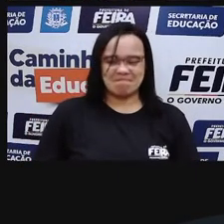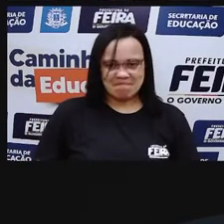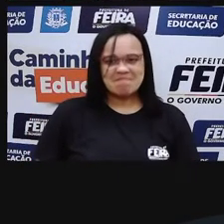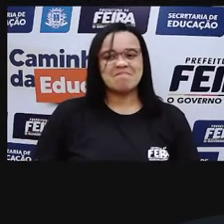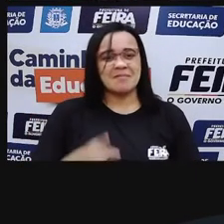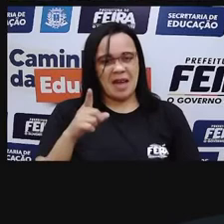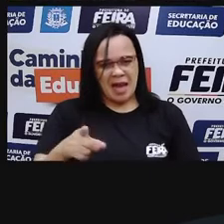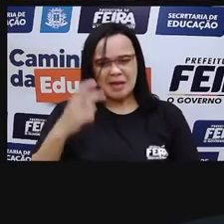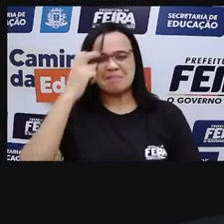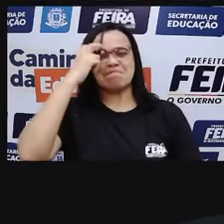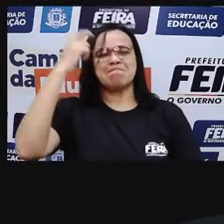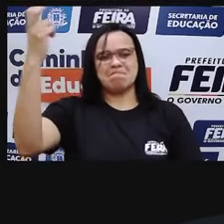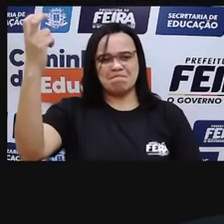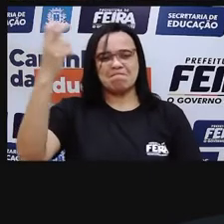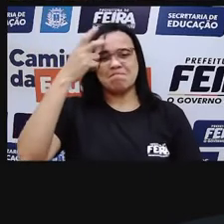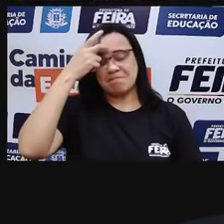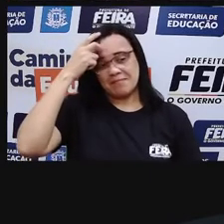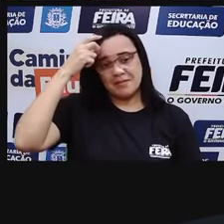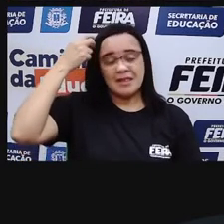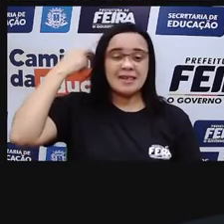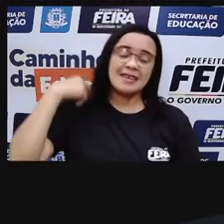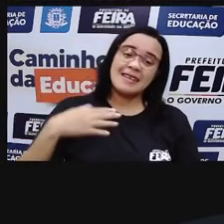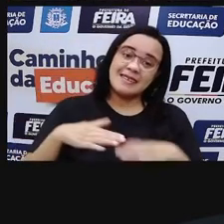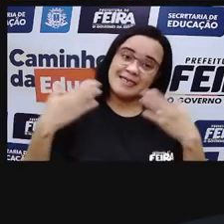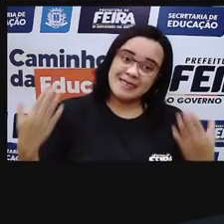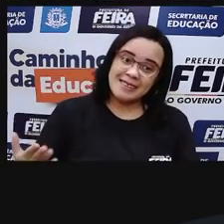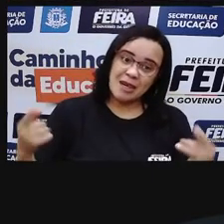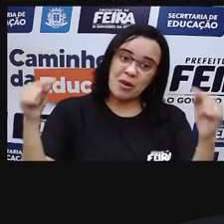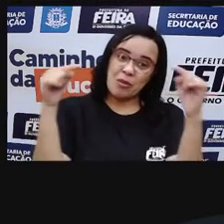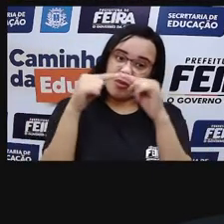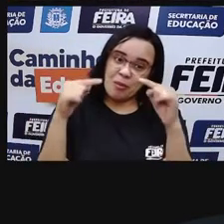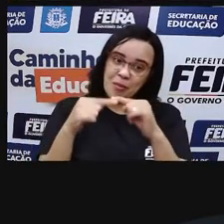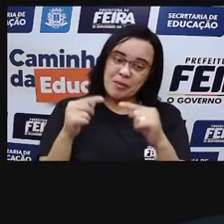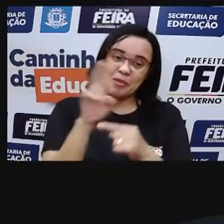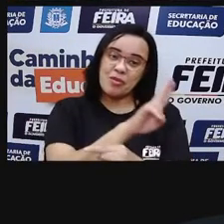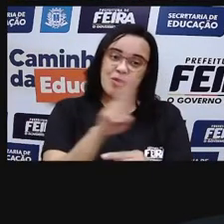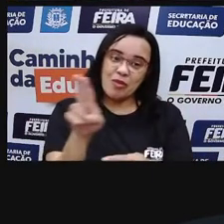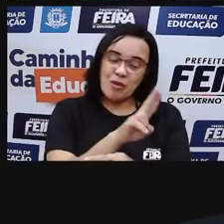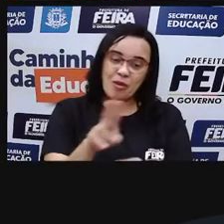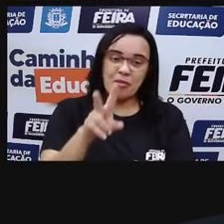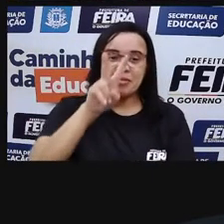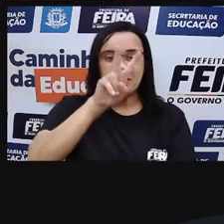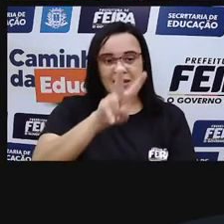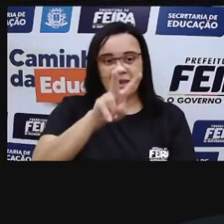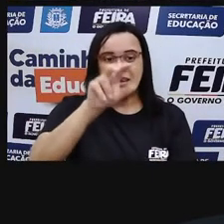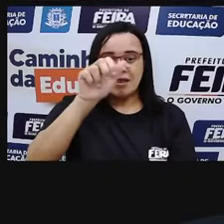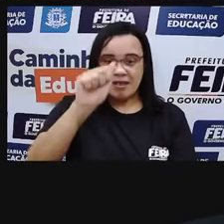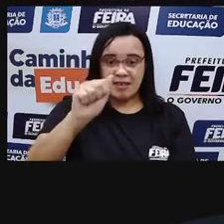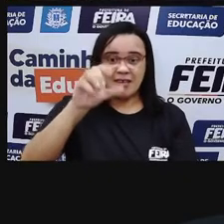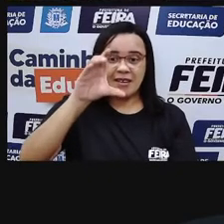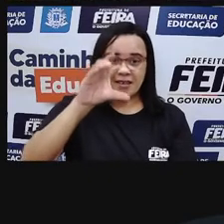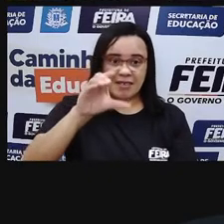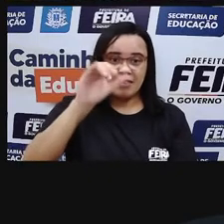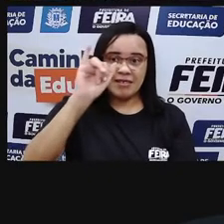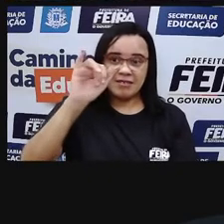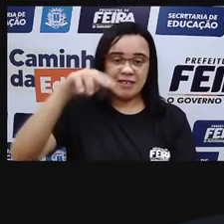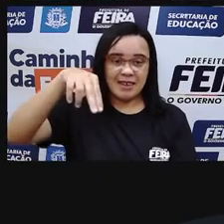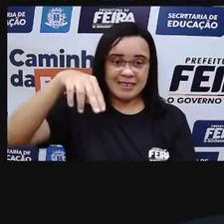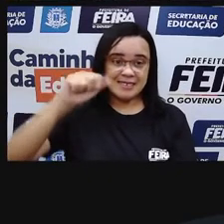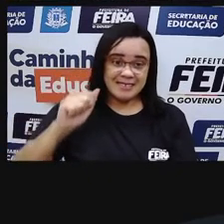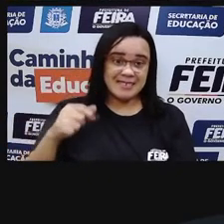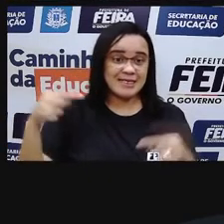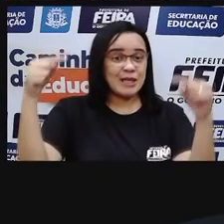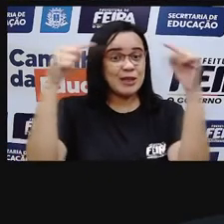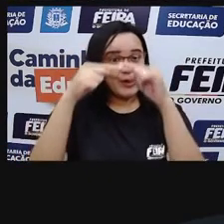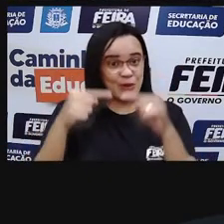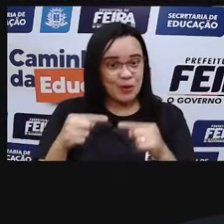vaca. Então, o nome vacina vem da vaca, vem da origem do nome da vacina, vem da vaca. Porque da vaca própria,